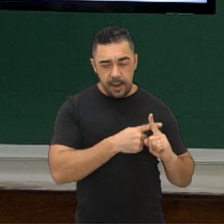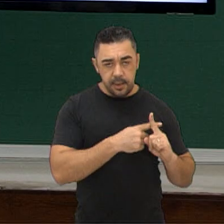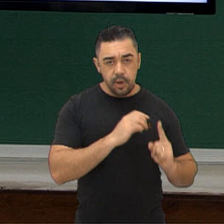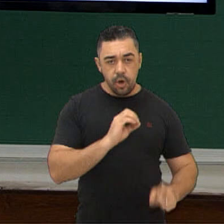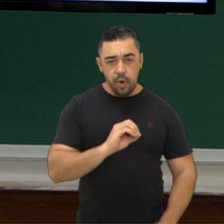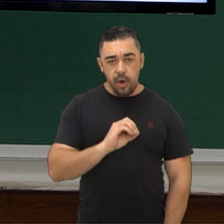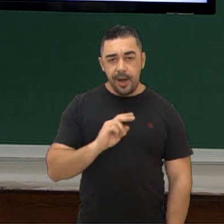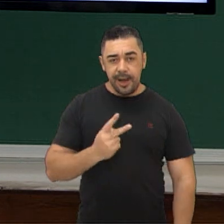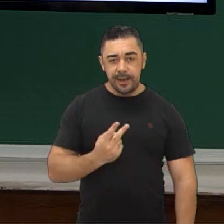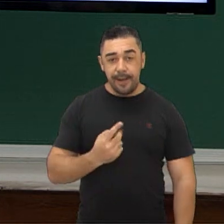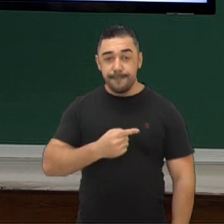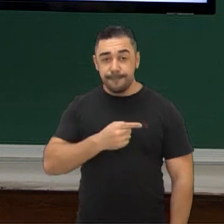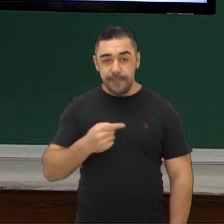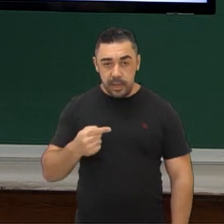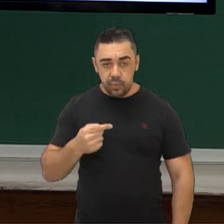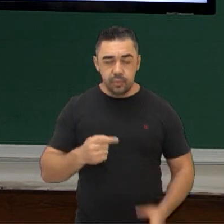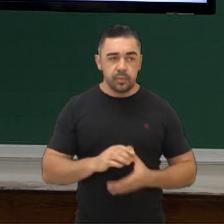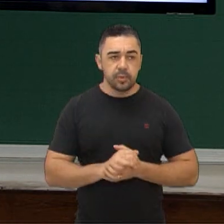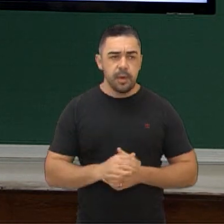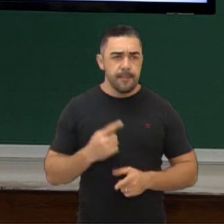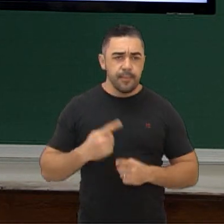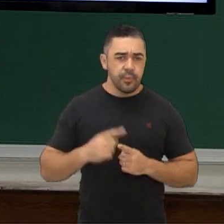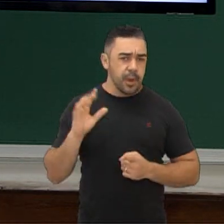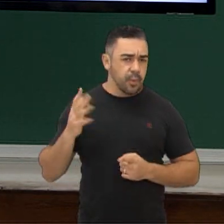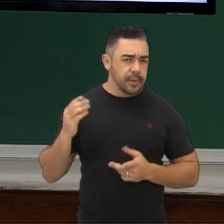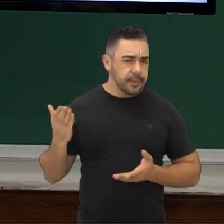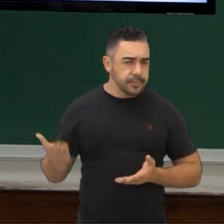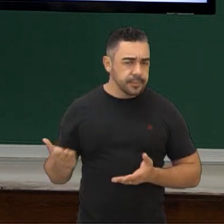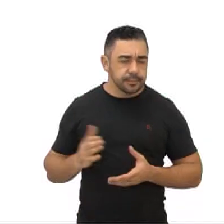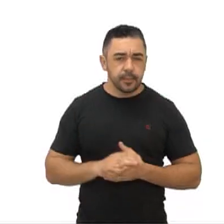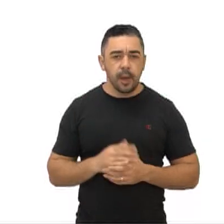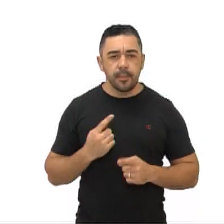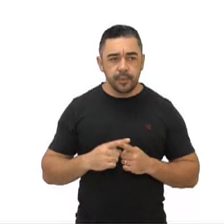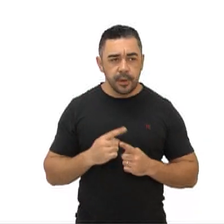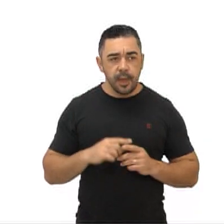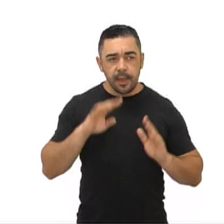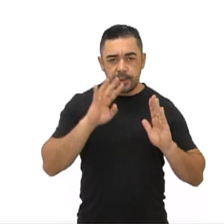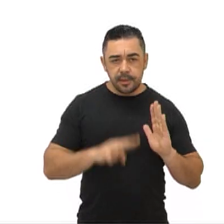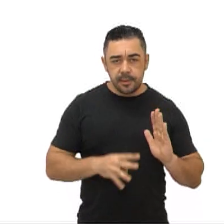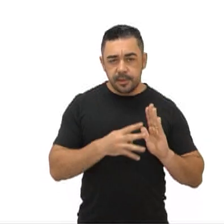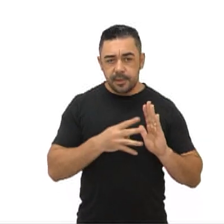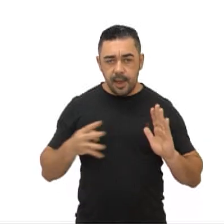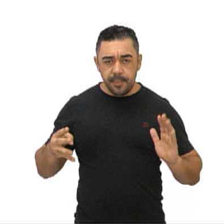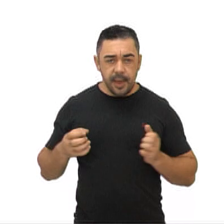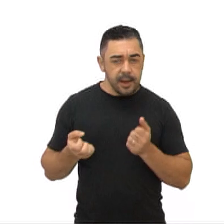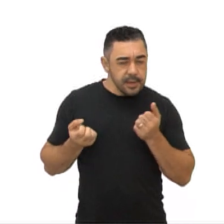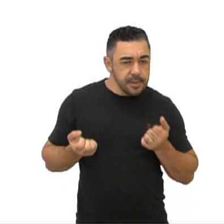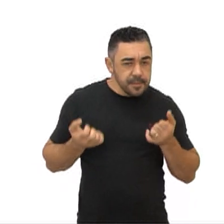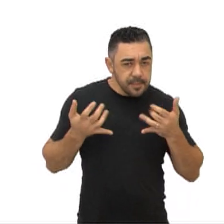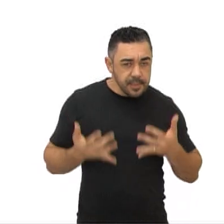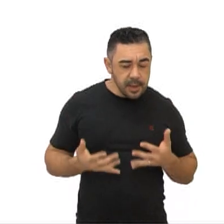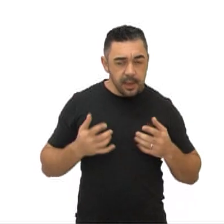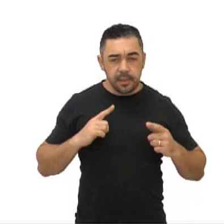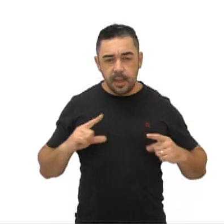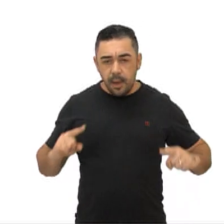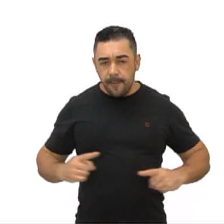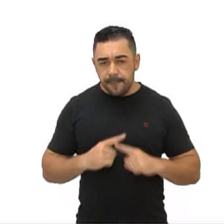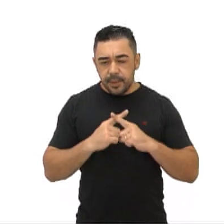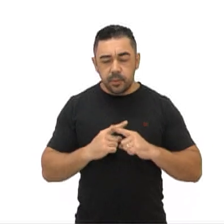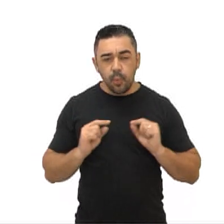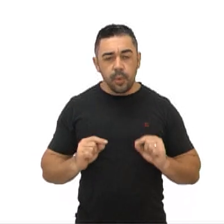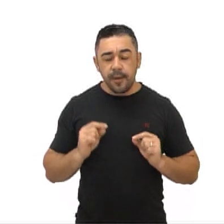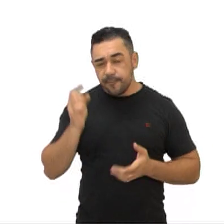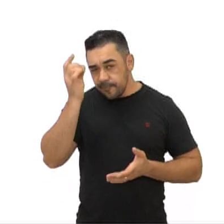OH-. Por que isso acontece? Porque eu tenho essa tabelinha que fala para a gente, dentro dessa competição, qual vai